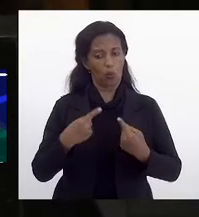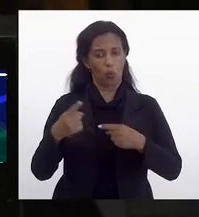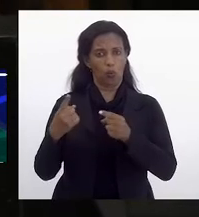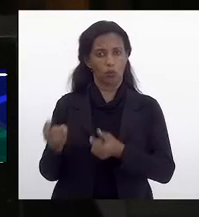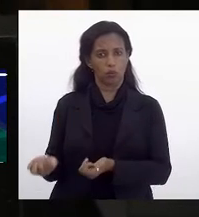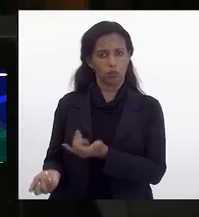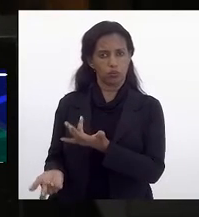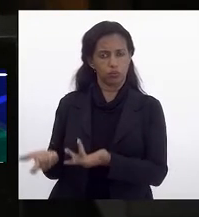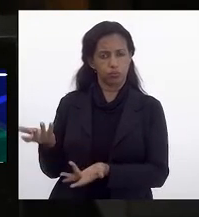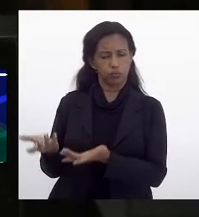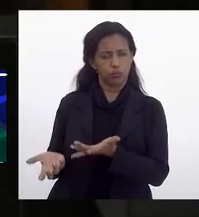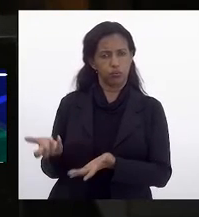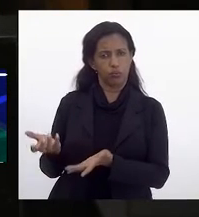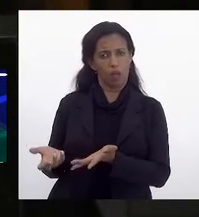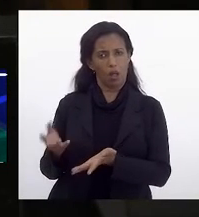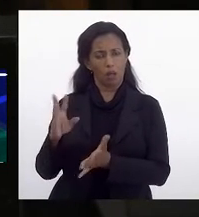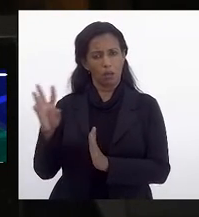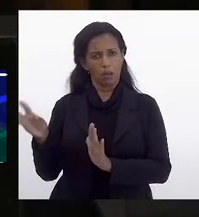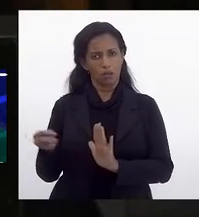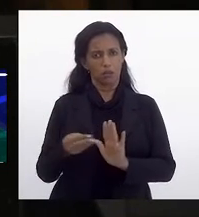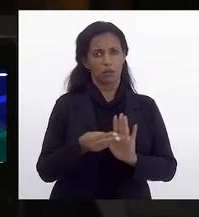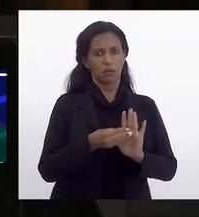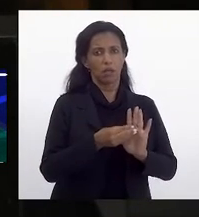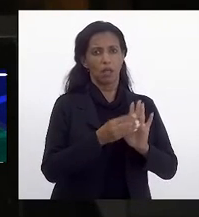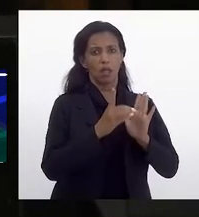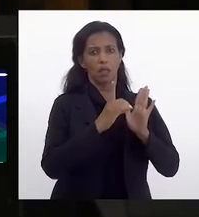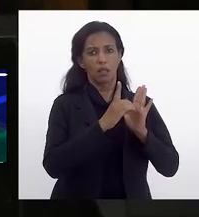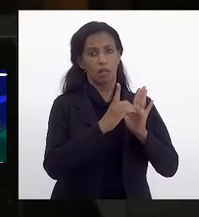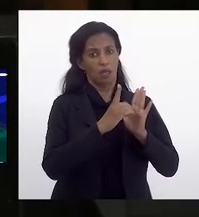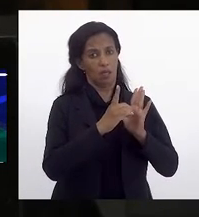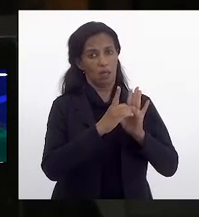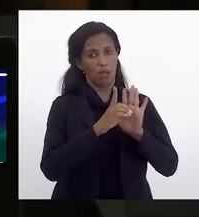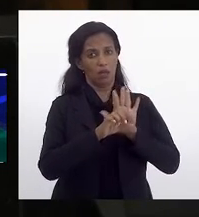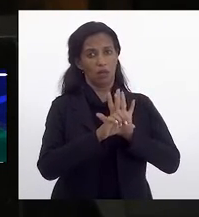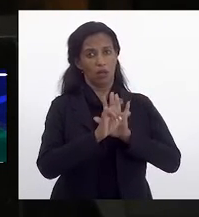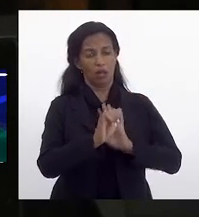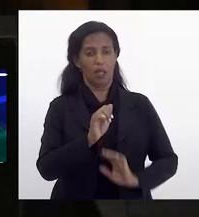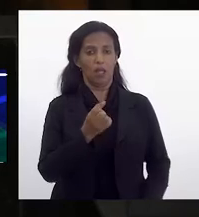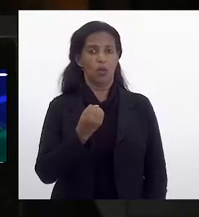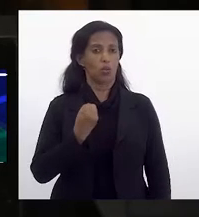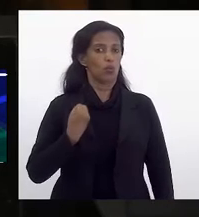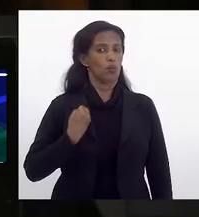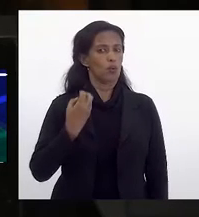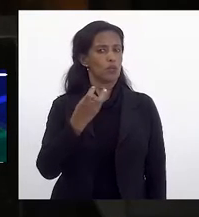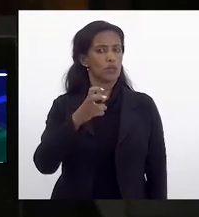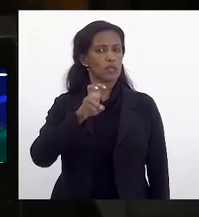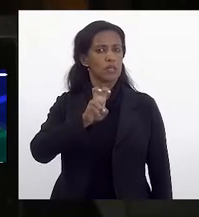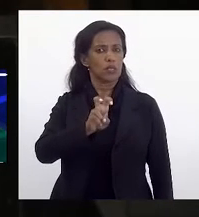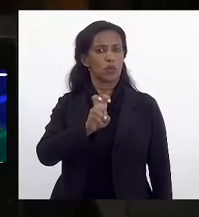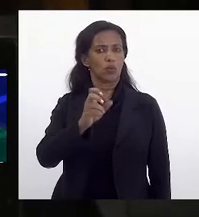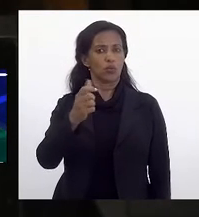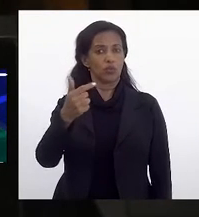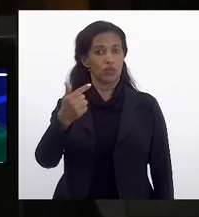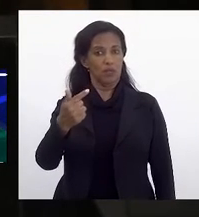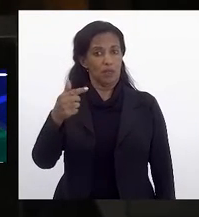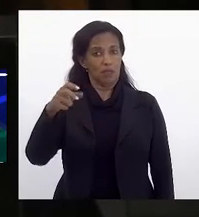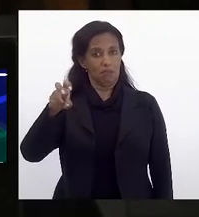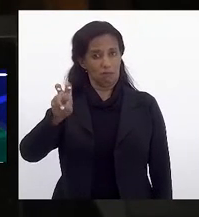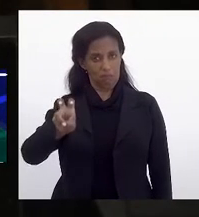está instituída pelo Decreto-Lei número 5, de 75,